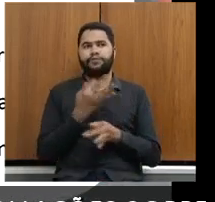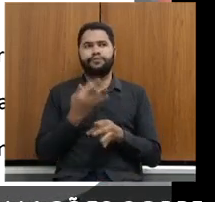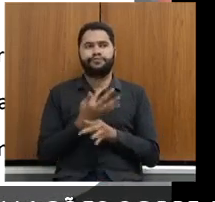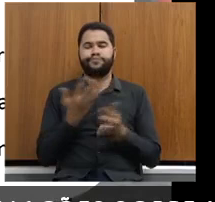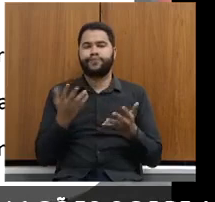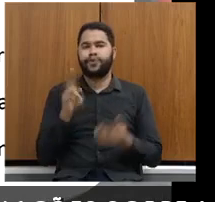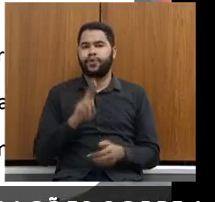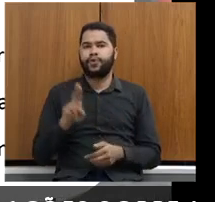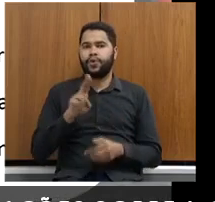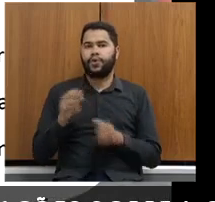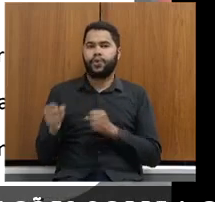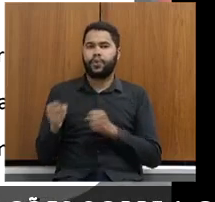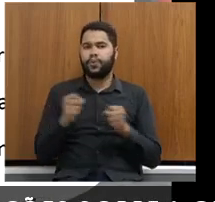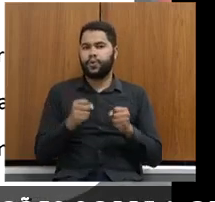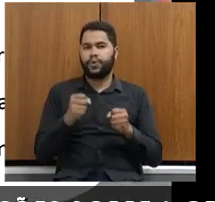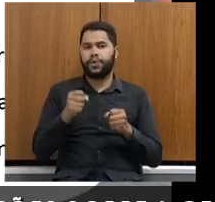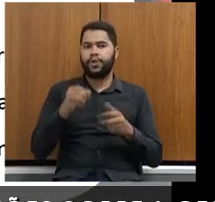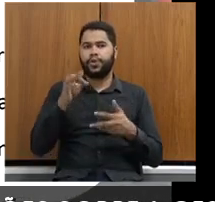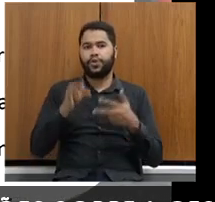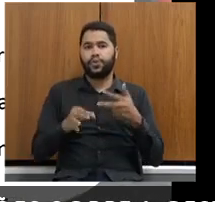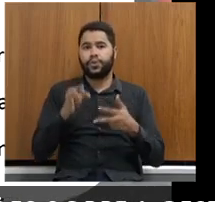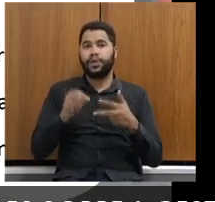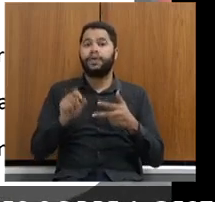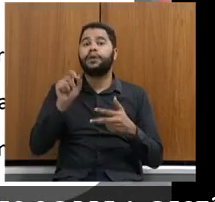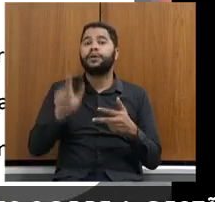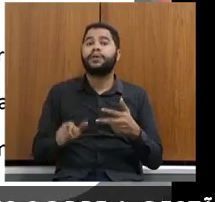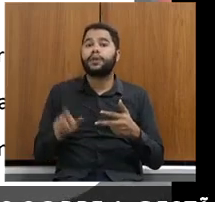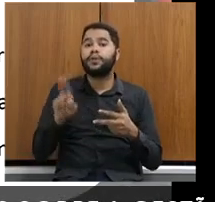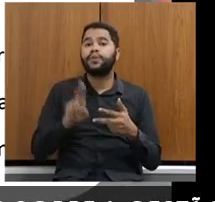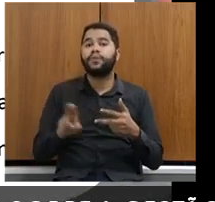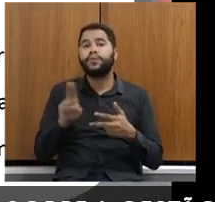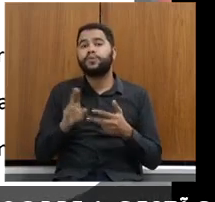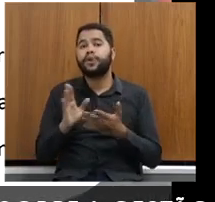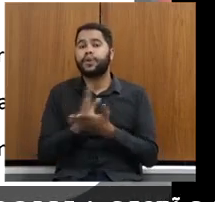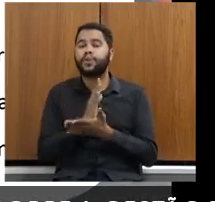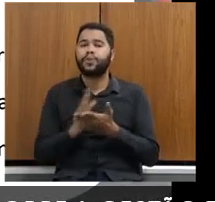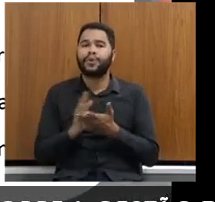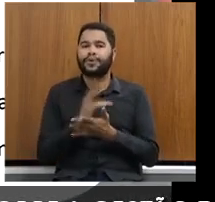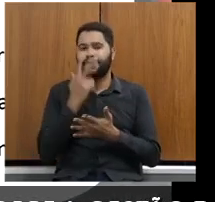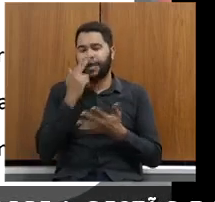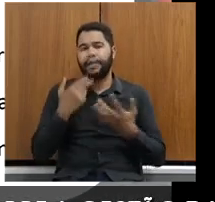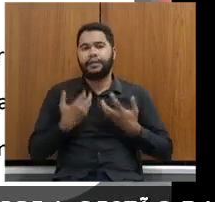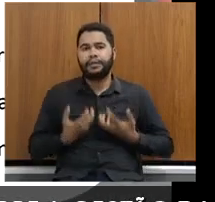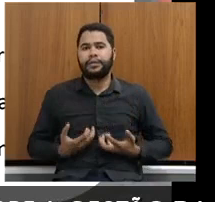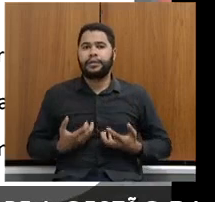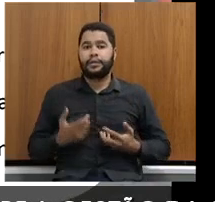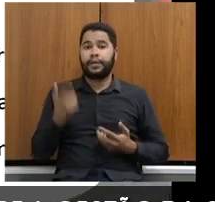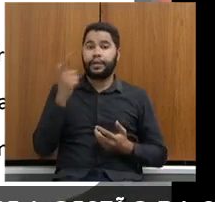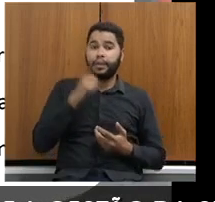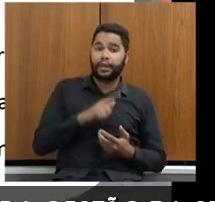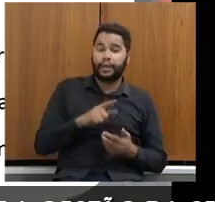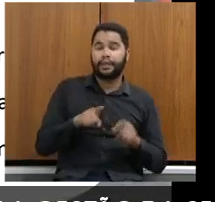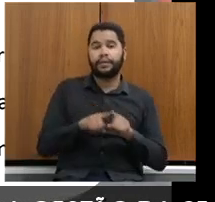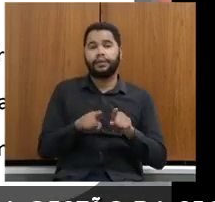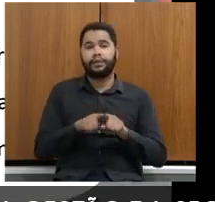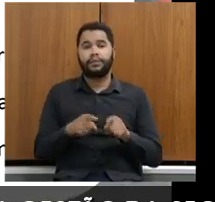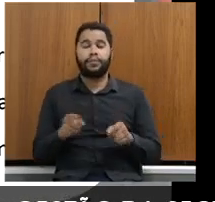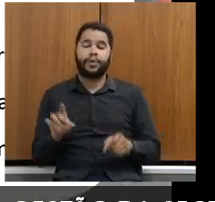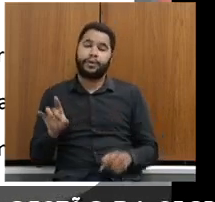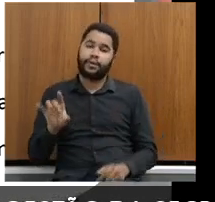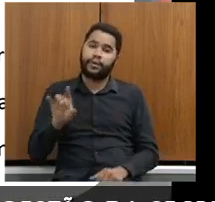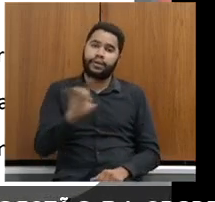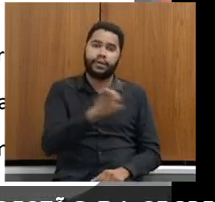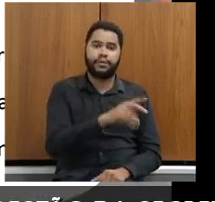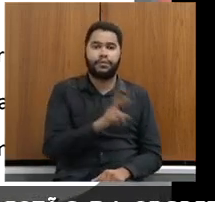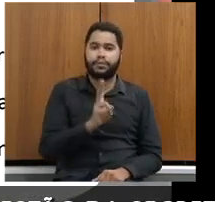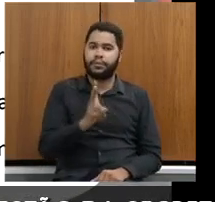perdoem utilizar o poder judiciário quem usa o poder judiciário de alguma forma fica frustrada tanto quem ganha quanto que é então cada um